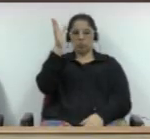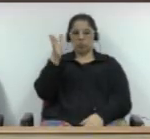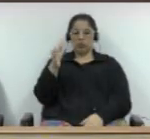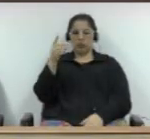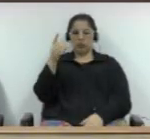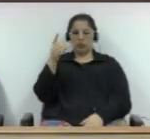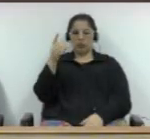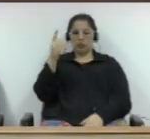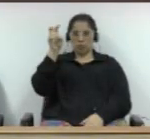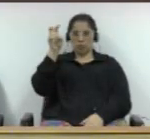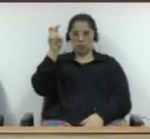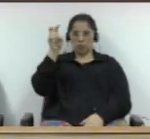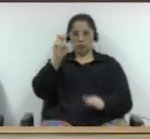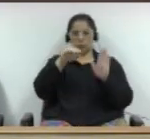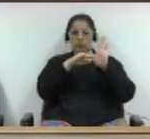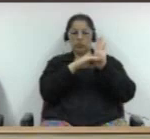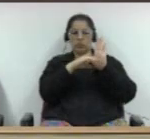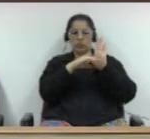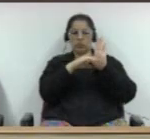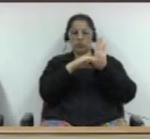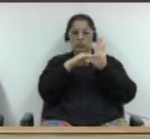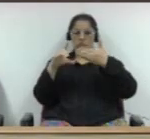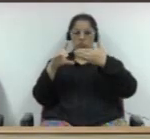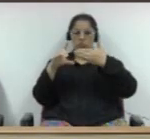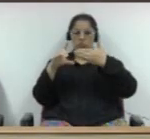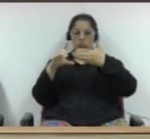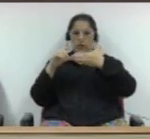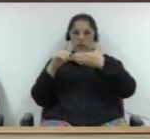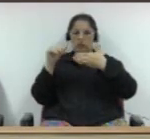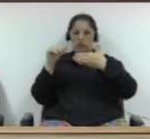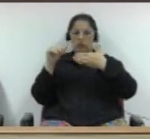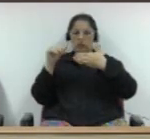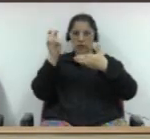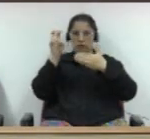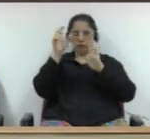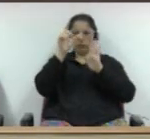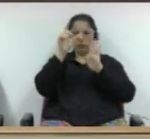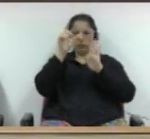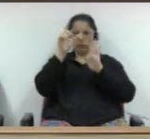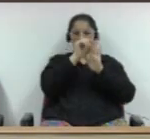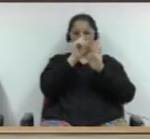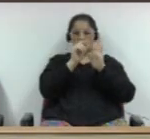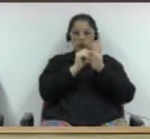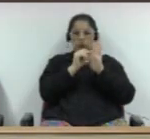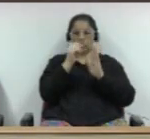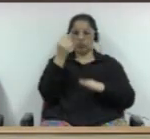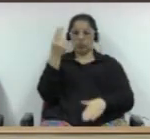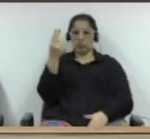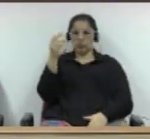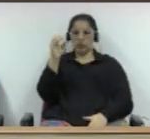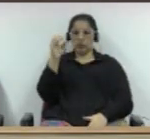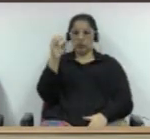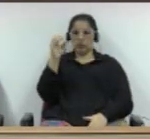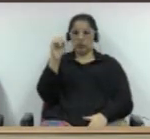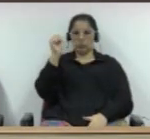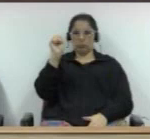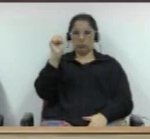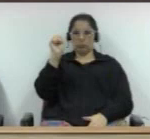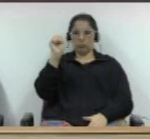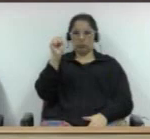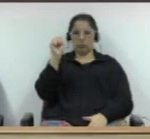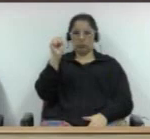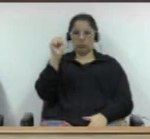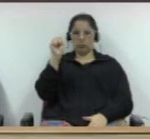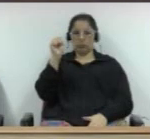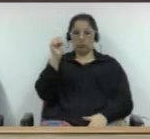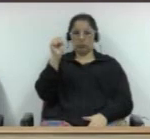45/2015. Acrescenta o parágrafo 5º do artigo ao artigo 208 do Regimento